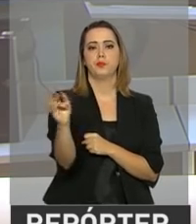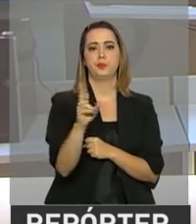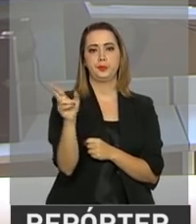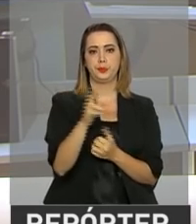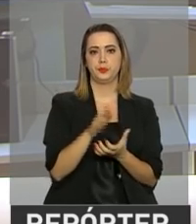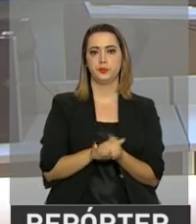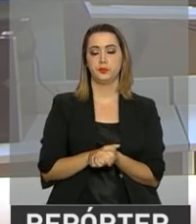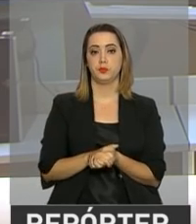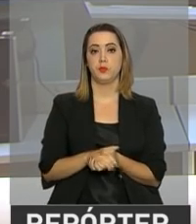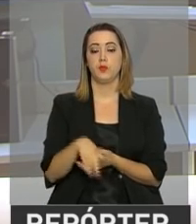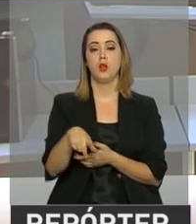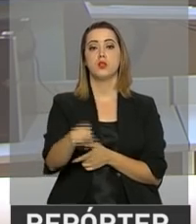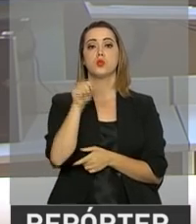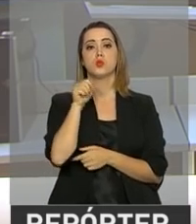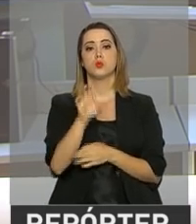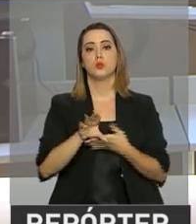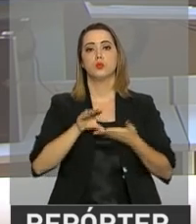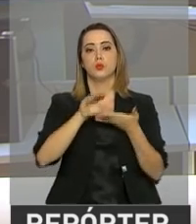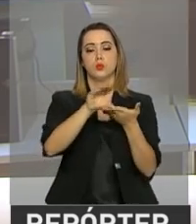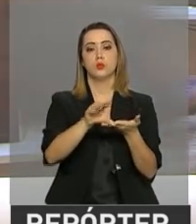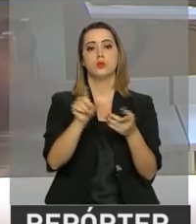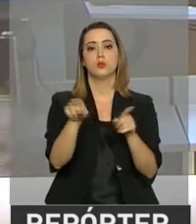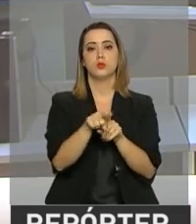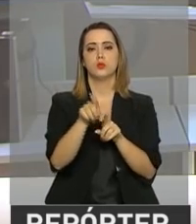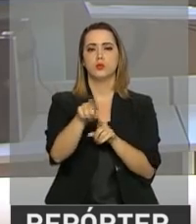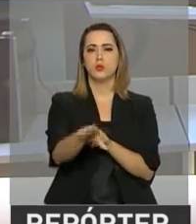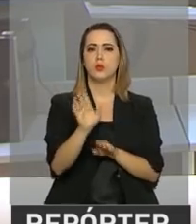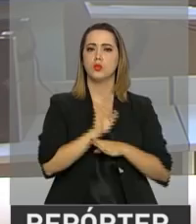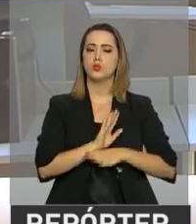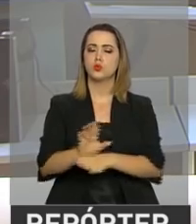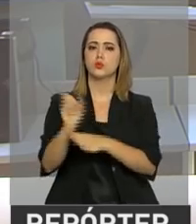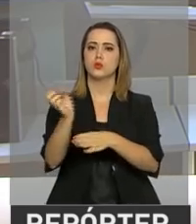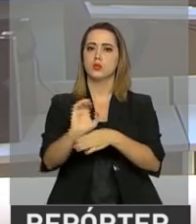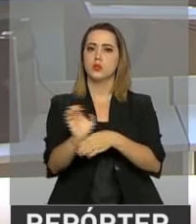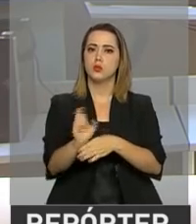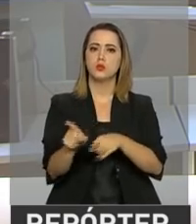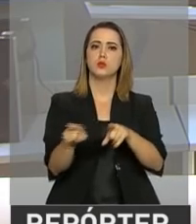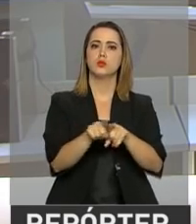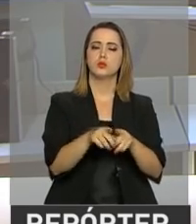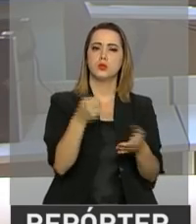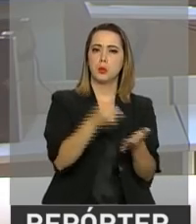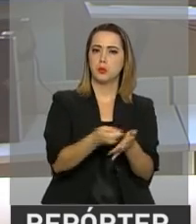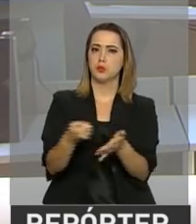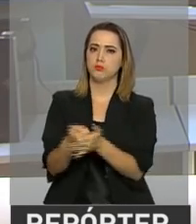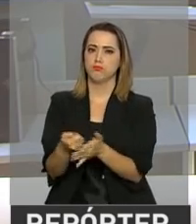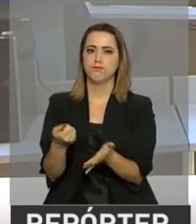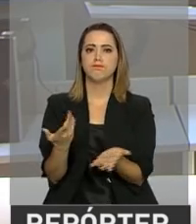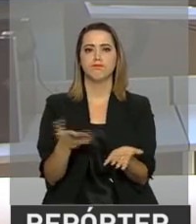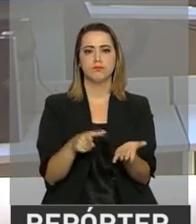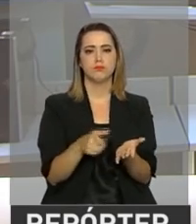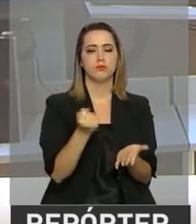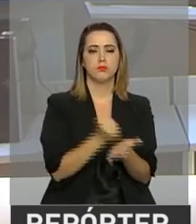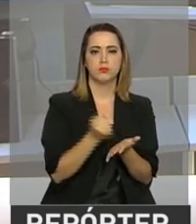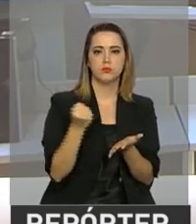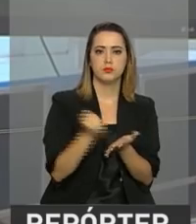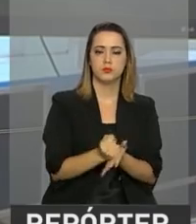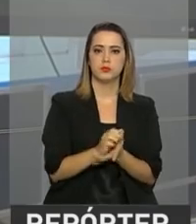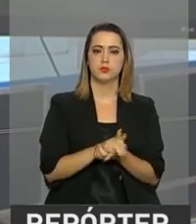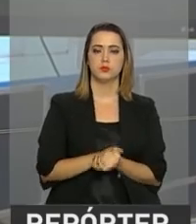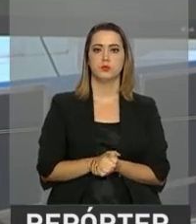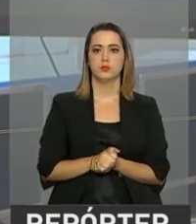deais a decisão do Conselho monetário Nacional é para ajudar os estados a pagar compromissos assumidos em